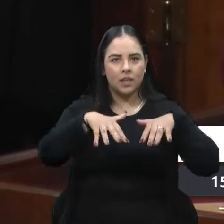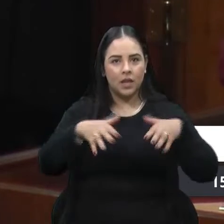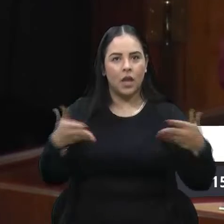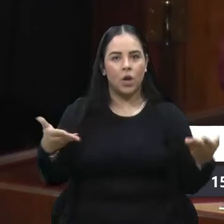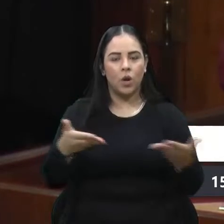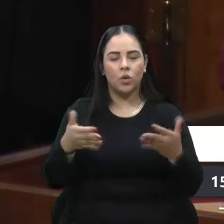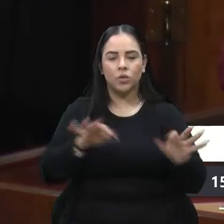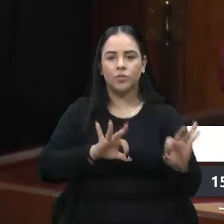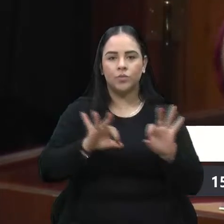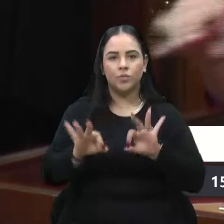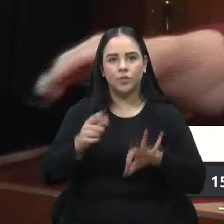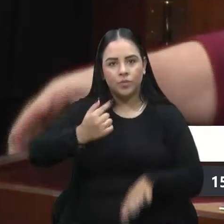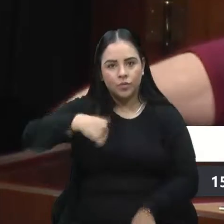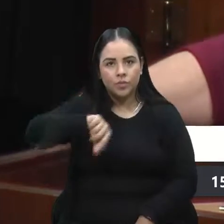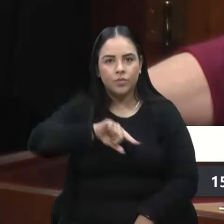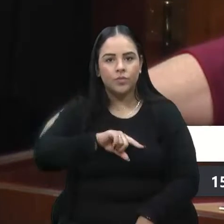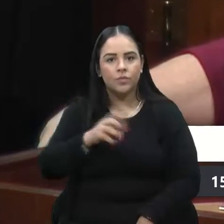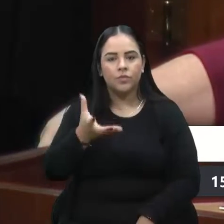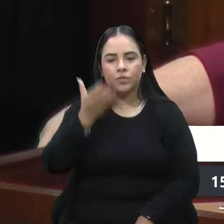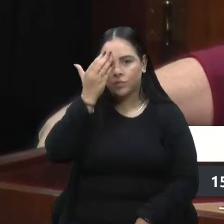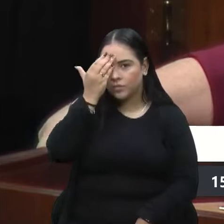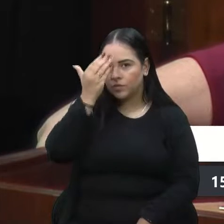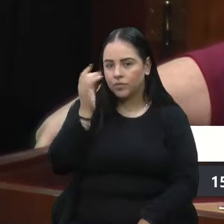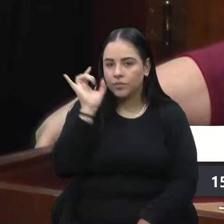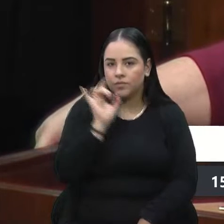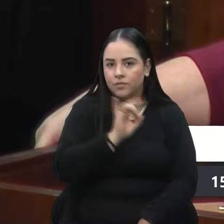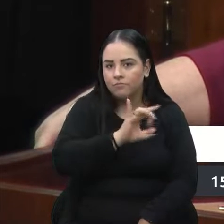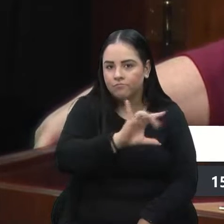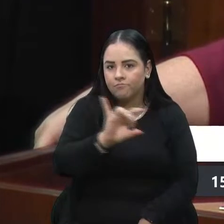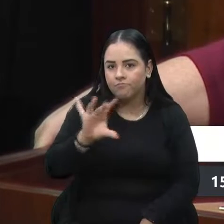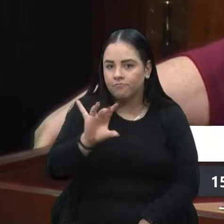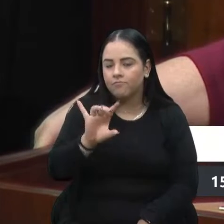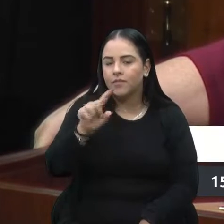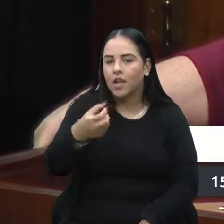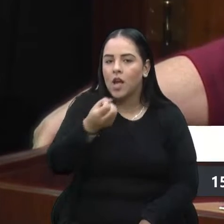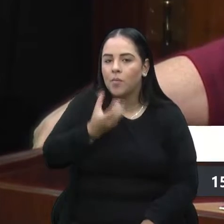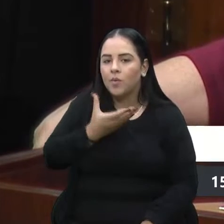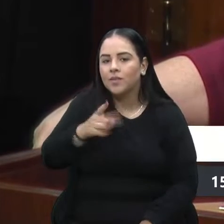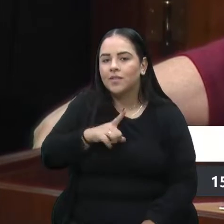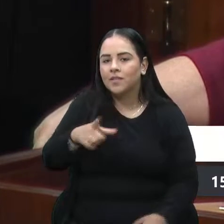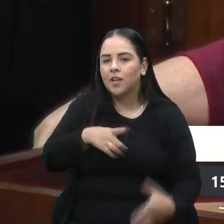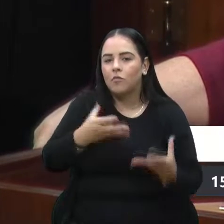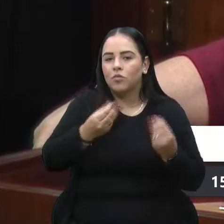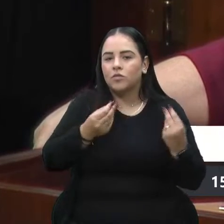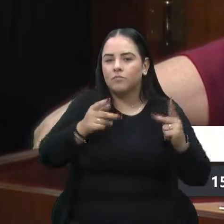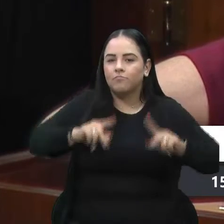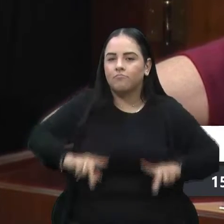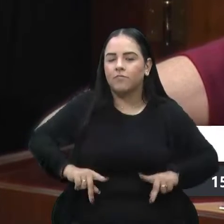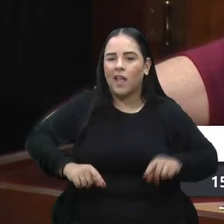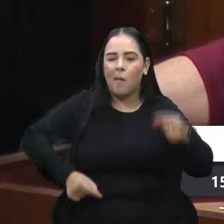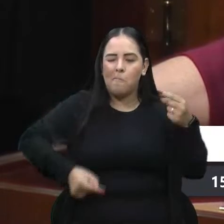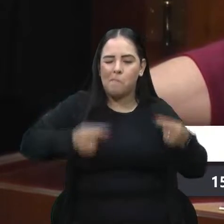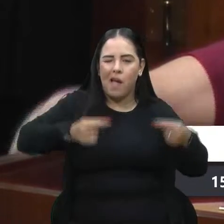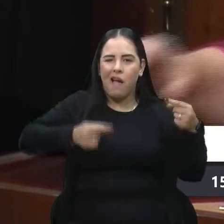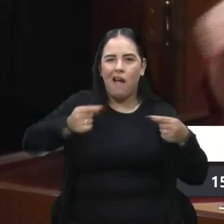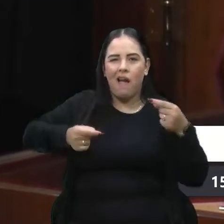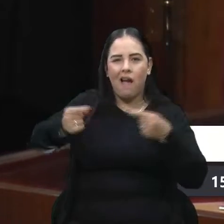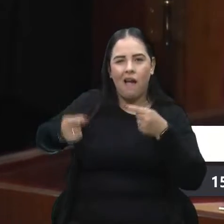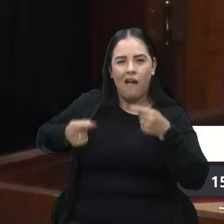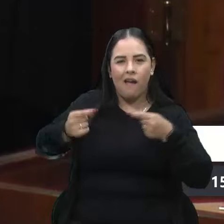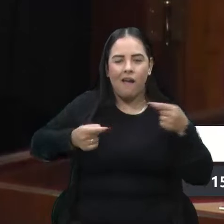assistindo. Gostaria de agradecer a cada um que está aqui presente. Como é bom ter a casa cheia, como é bom ter os debates acirrados, como é